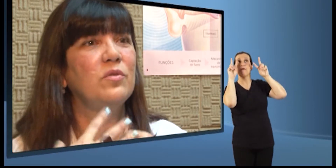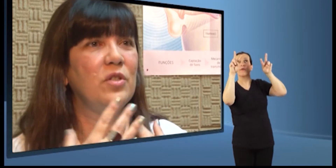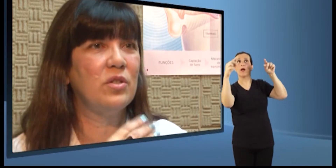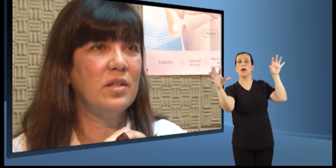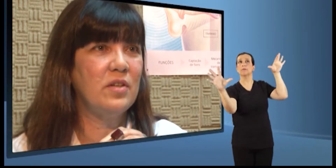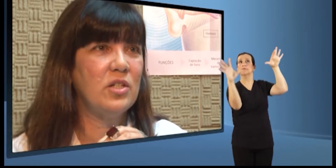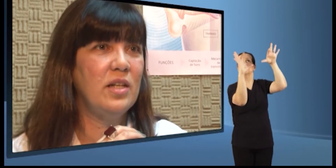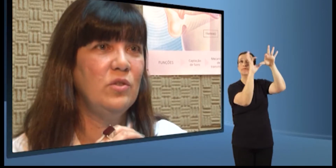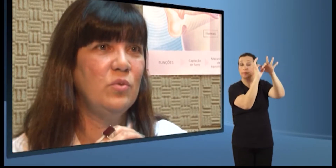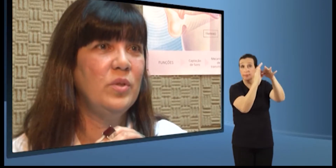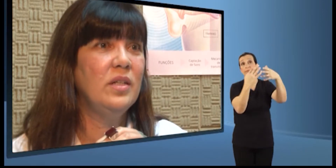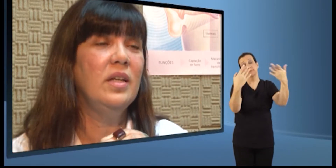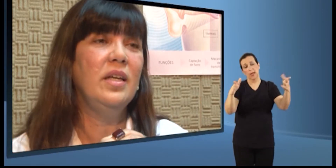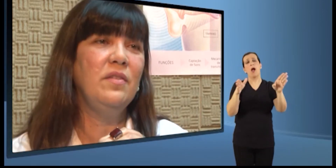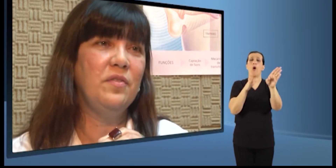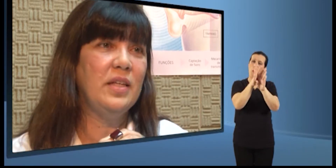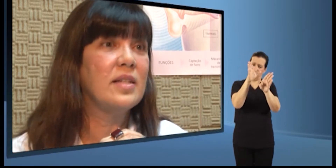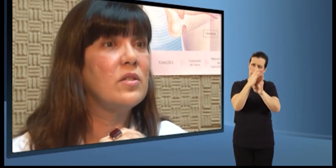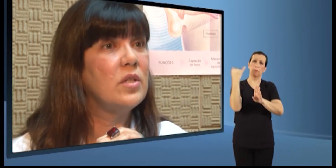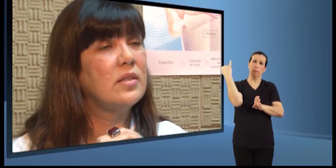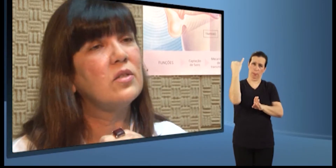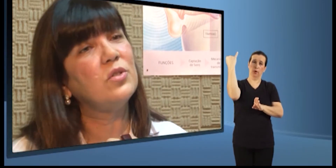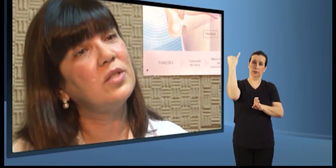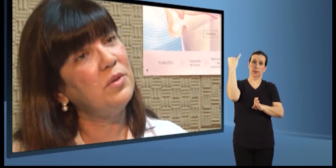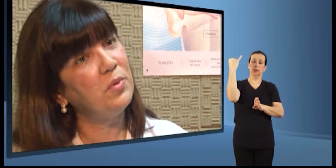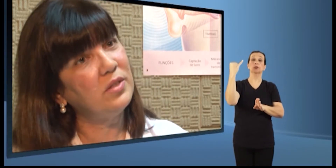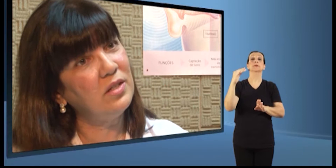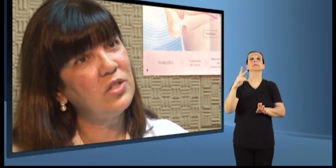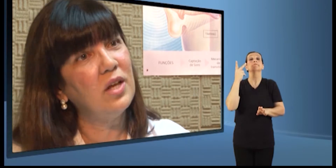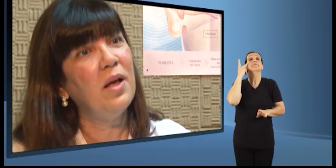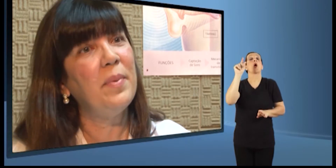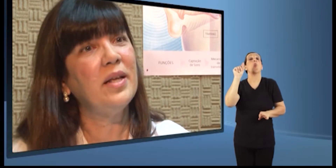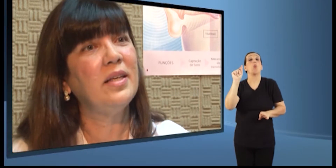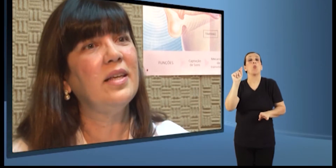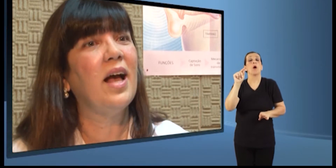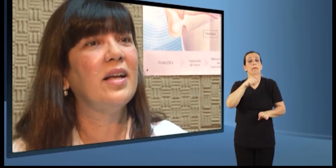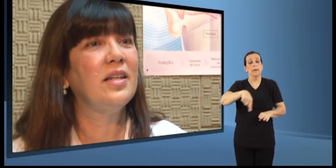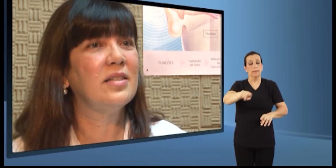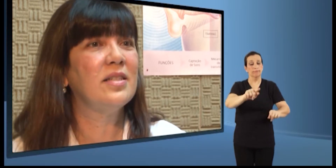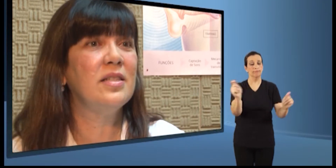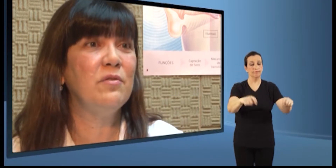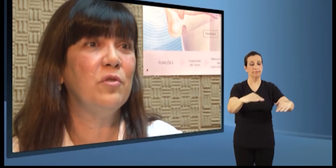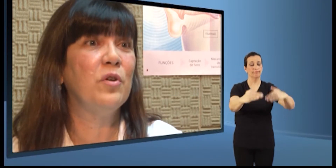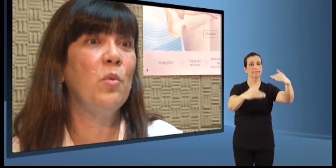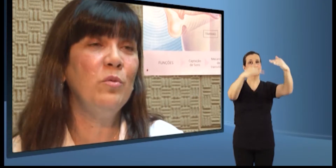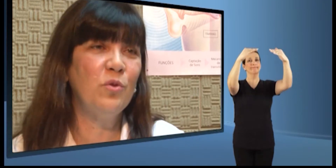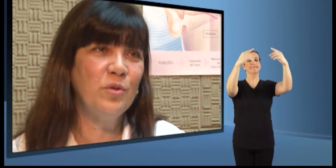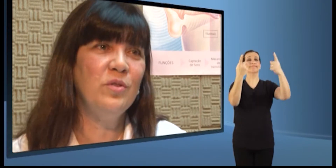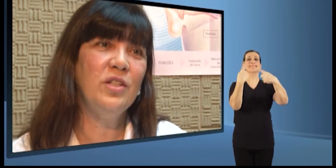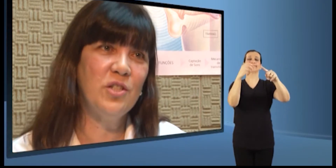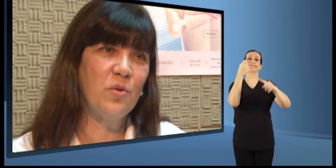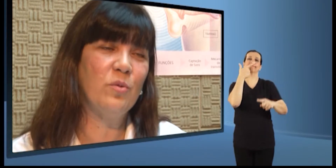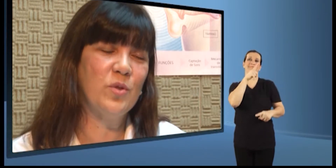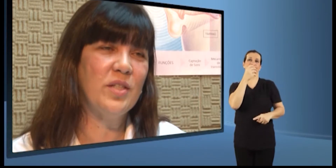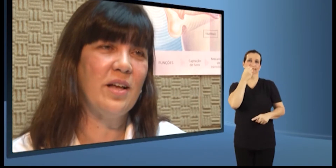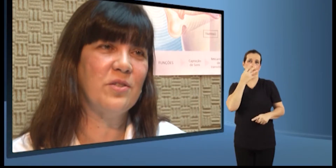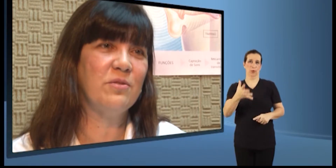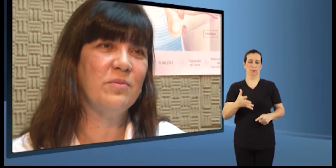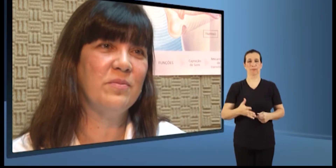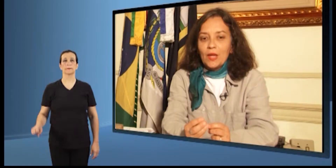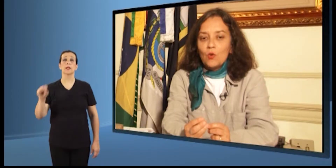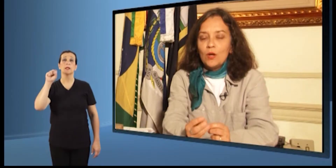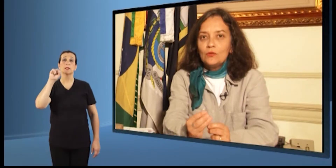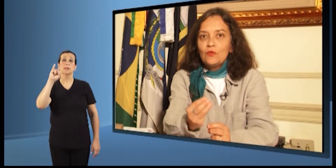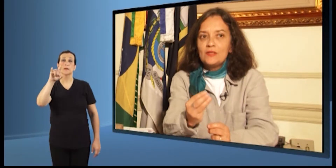está sendo visto através da leitura. Enfim, essas orientações são importantes para que a criança se desenvolva como um todo e com